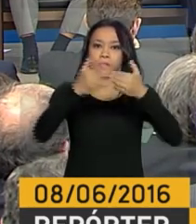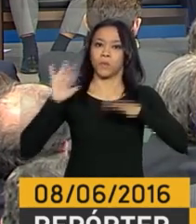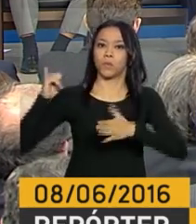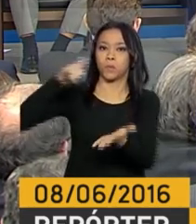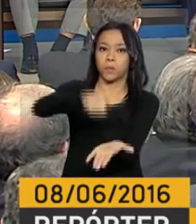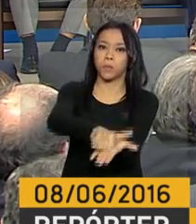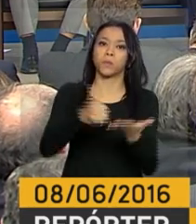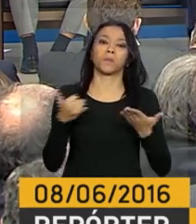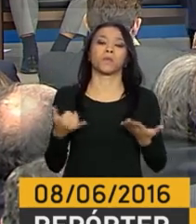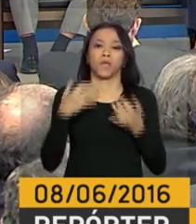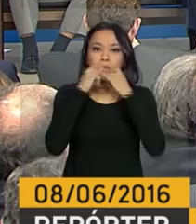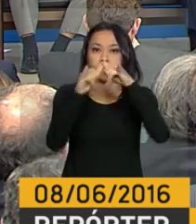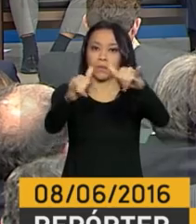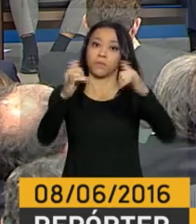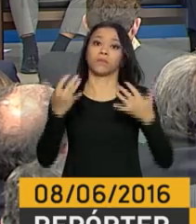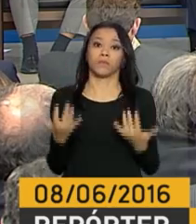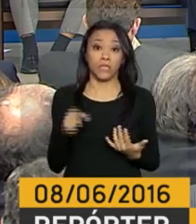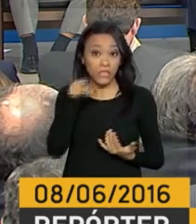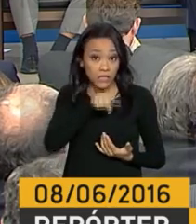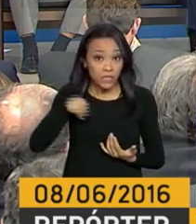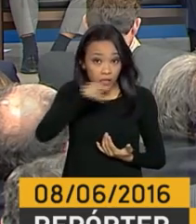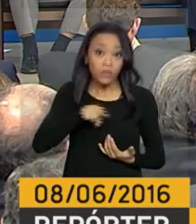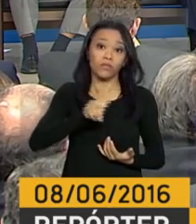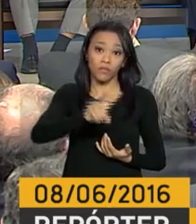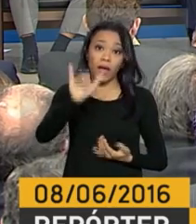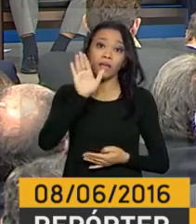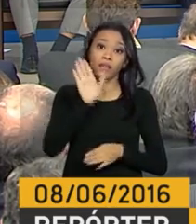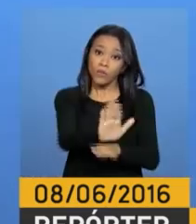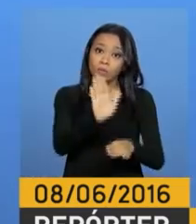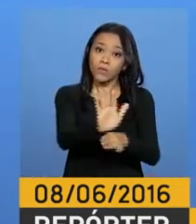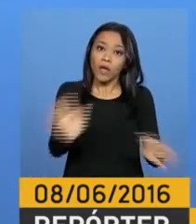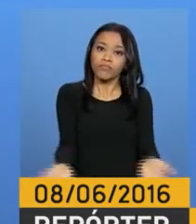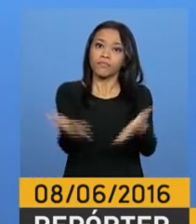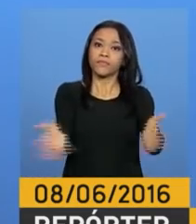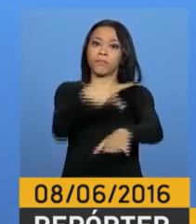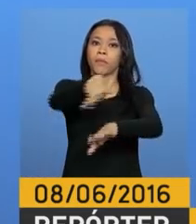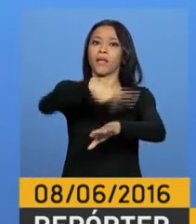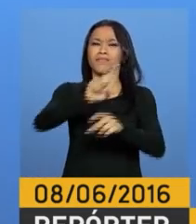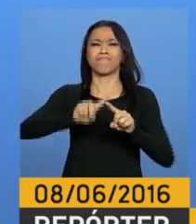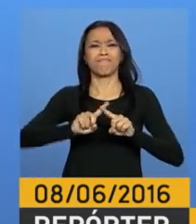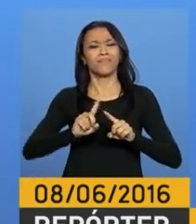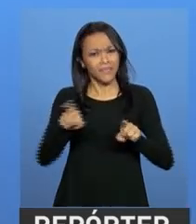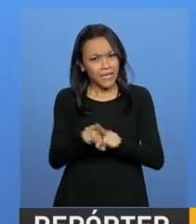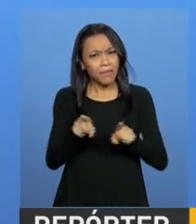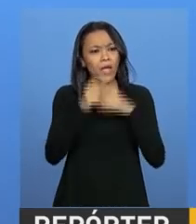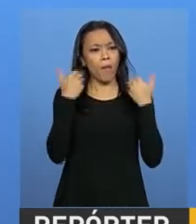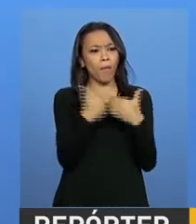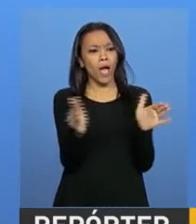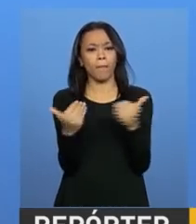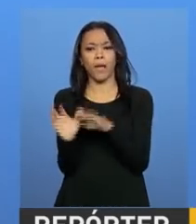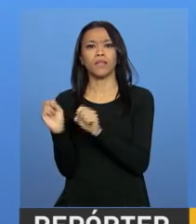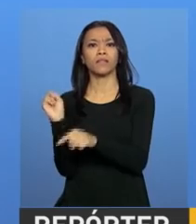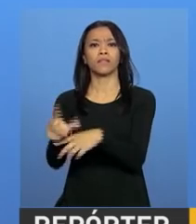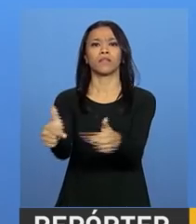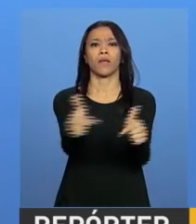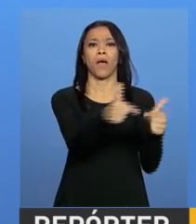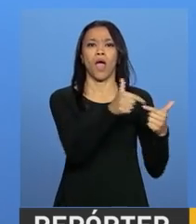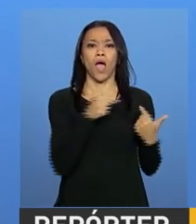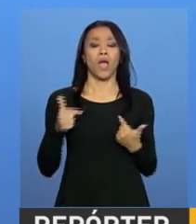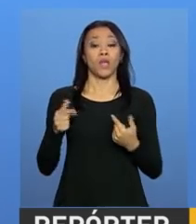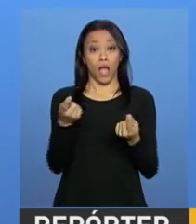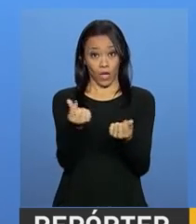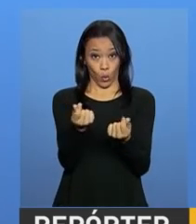não só criaria infraestrutura que o país precisa mas geraria muito emprego movimentaria a economia